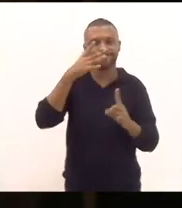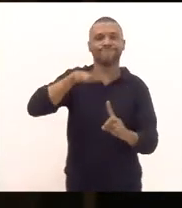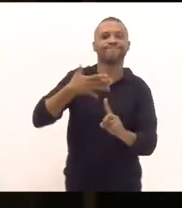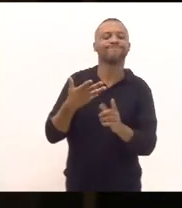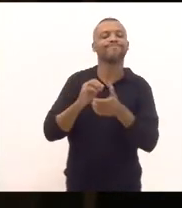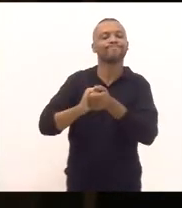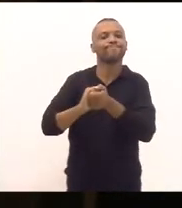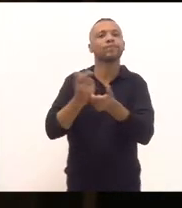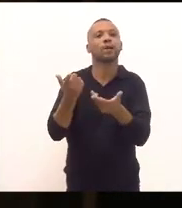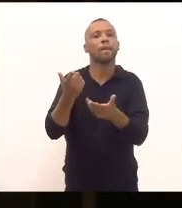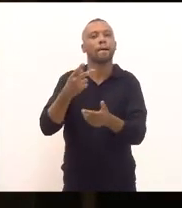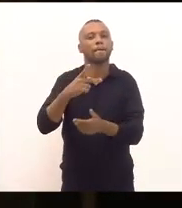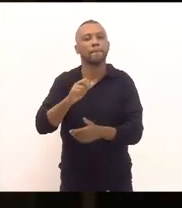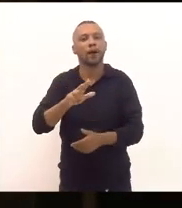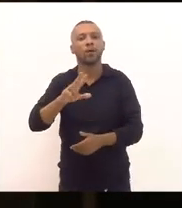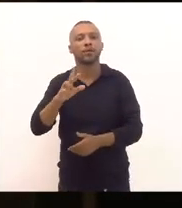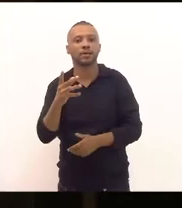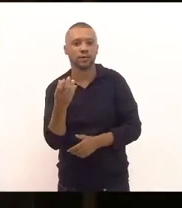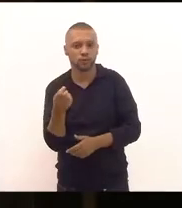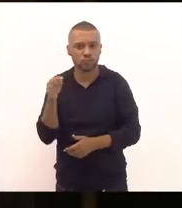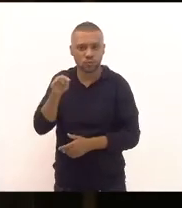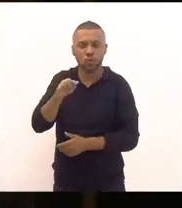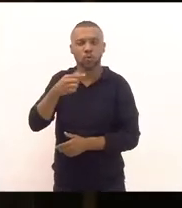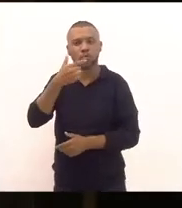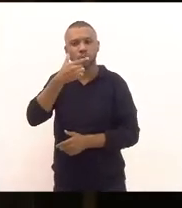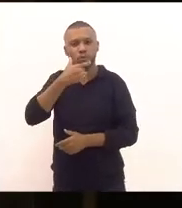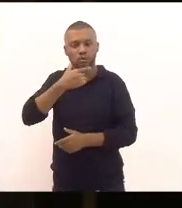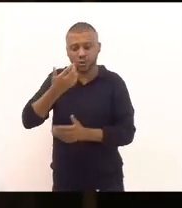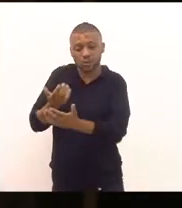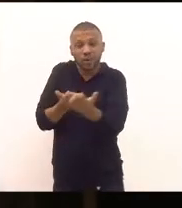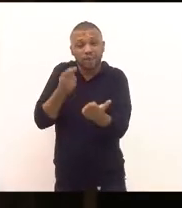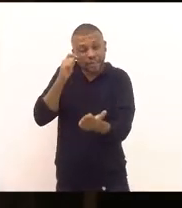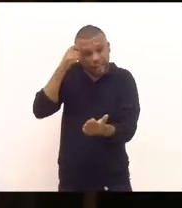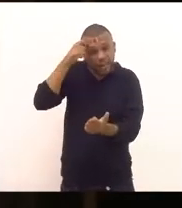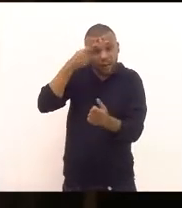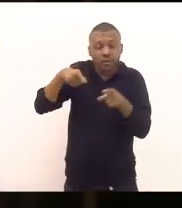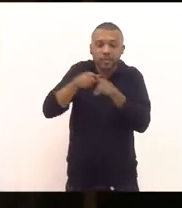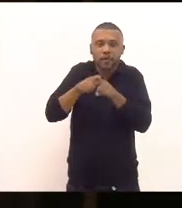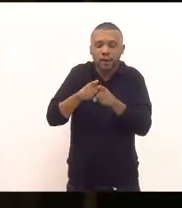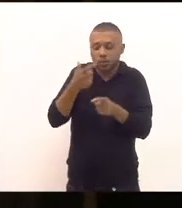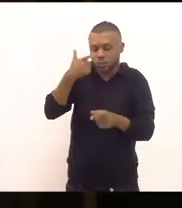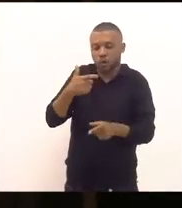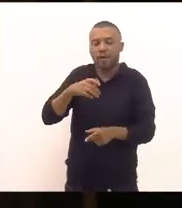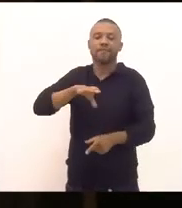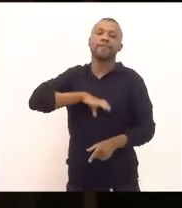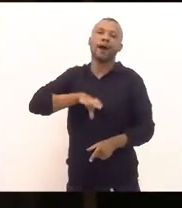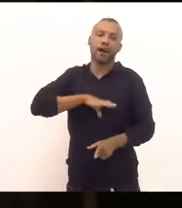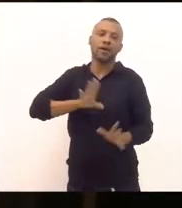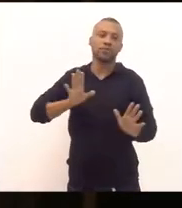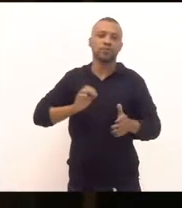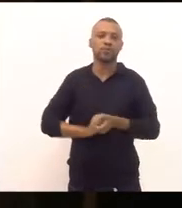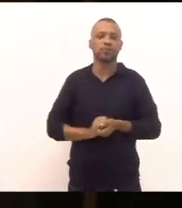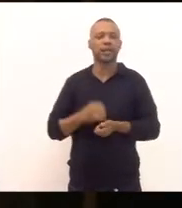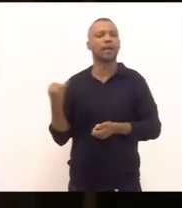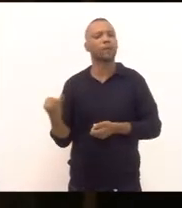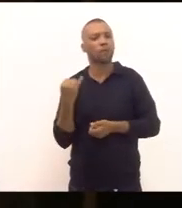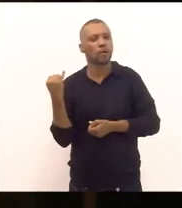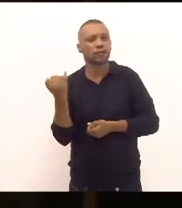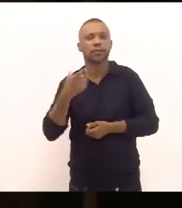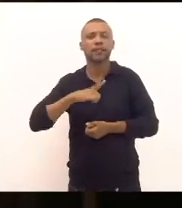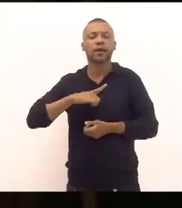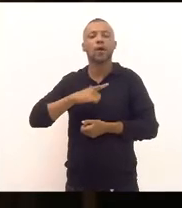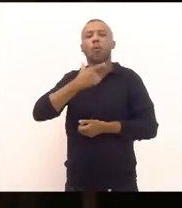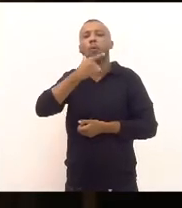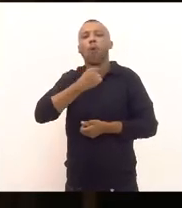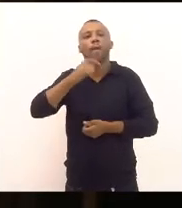Paulinho né enquanto homem negro jovem negro mas também quanto vascaíno acho que é fundamental ter